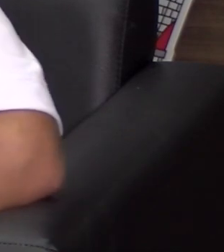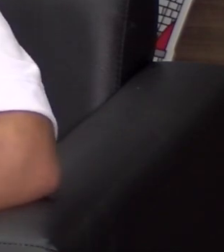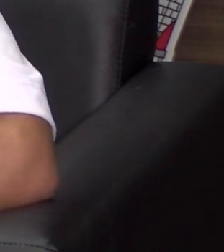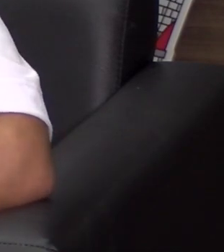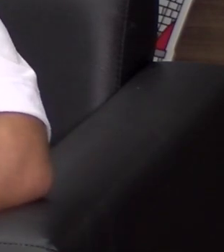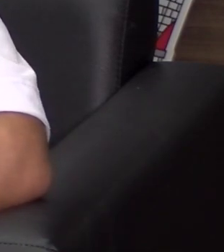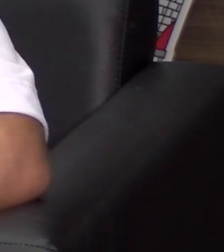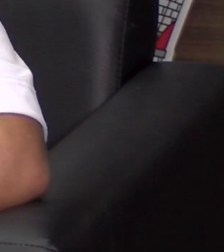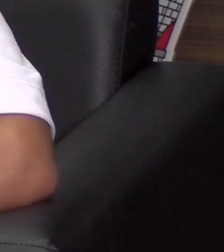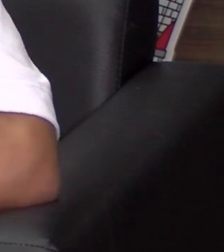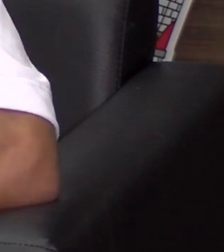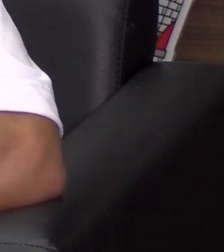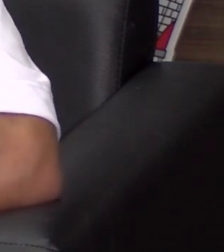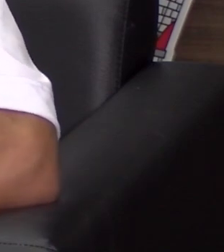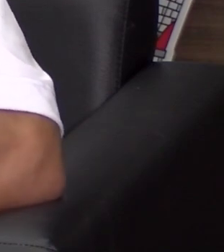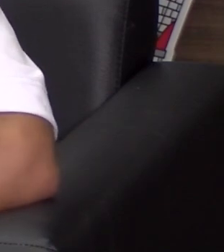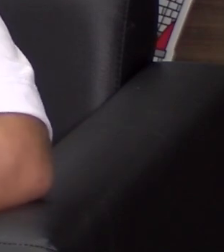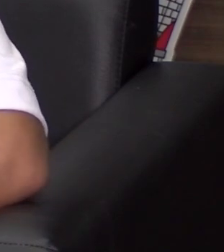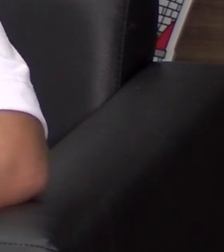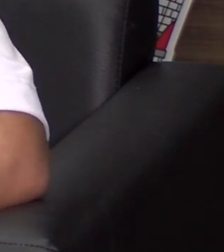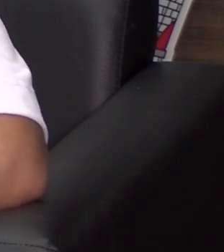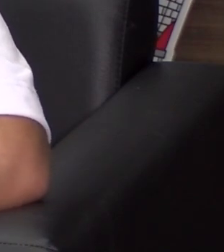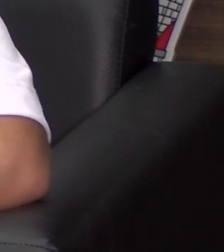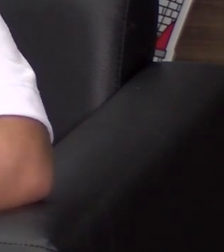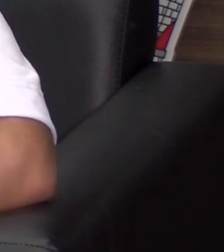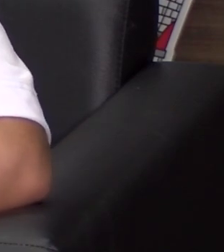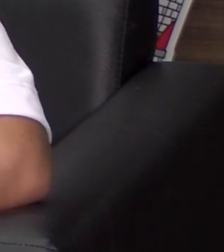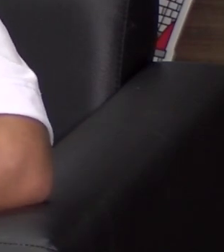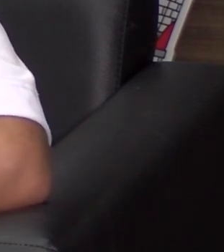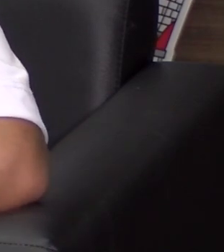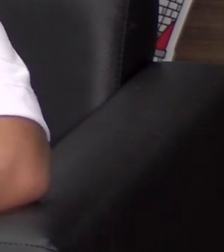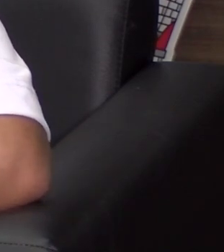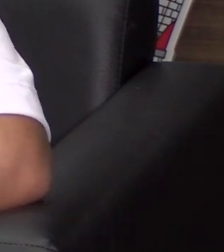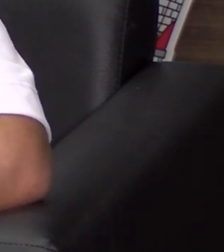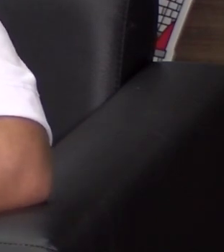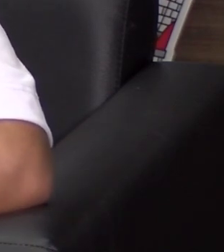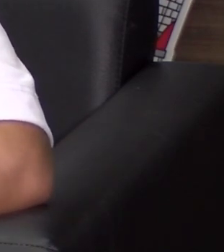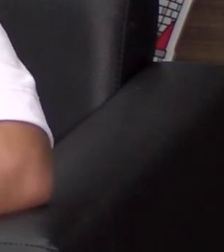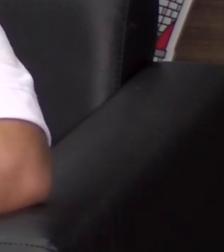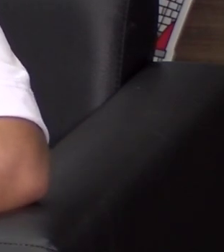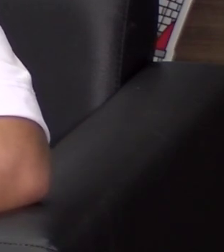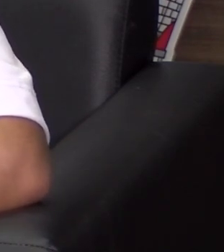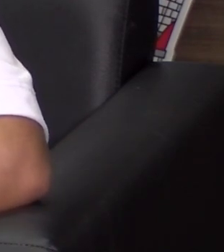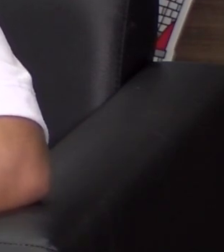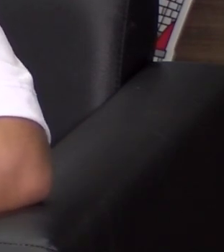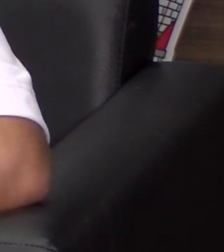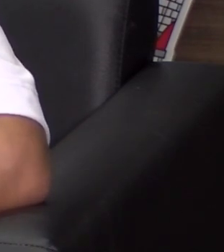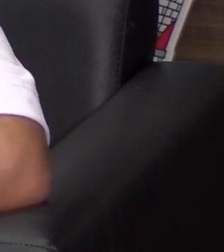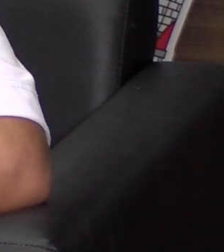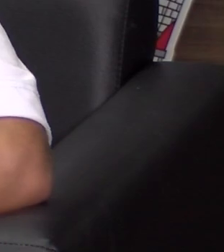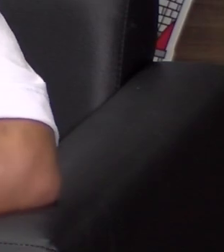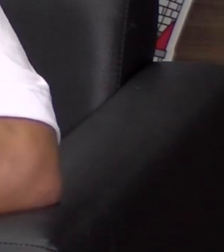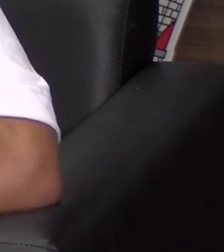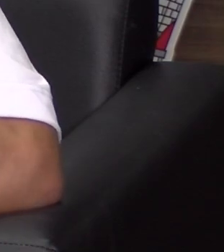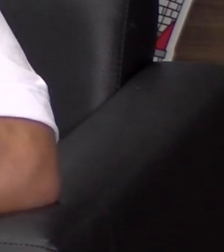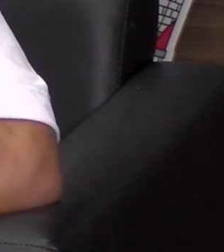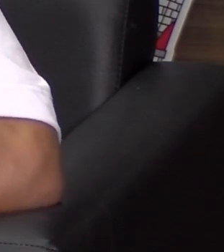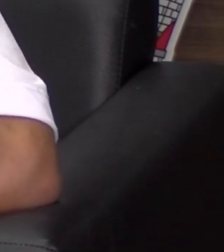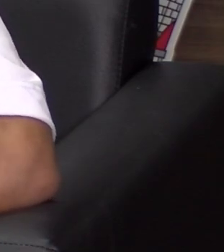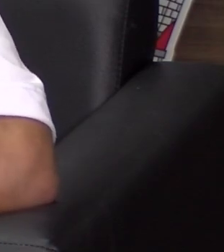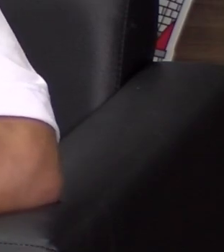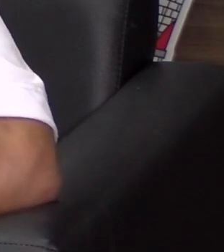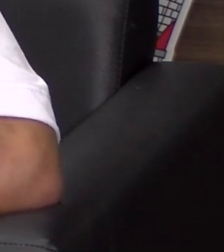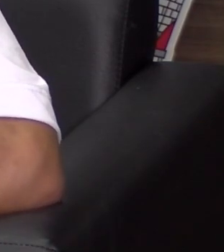normalmente duram anos, tipo cerca de 7, 10 anos, o que é o suficiente, né? E também agora